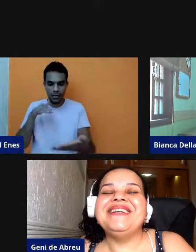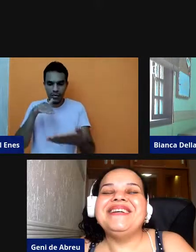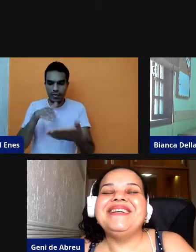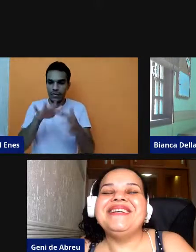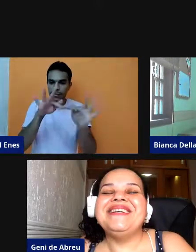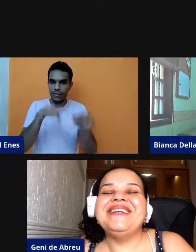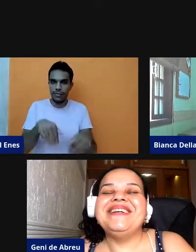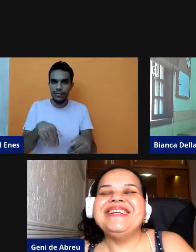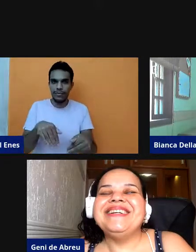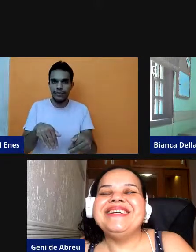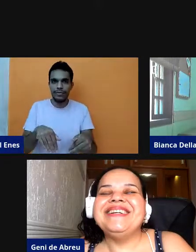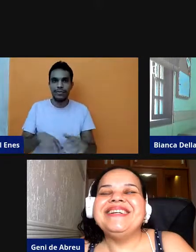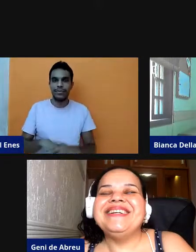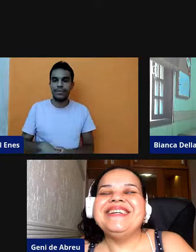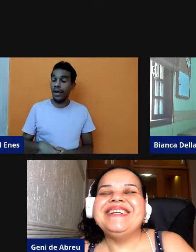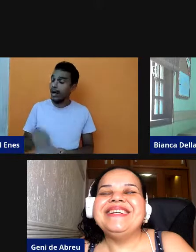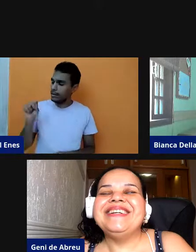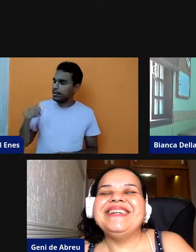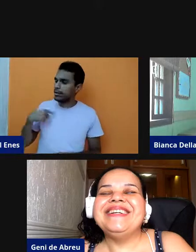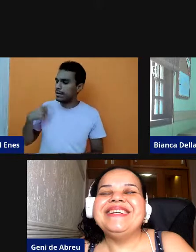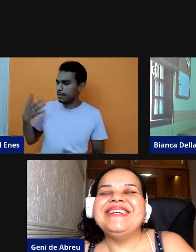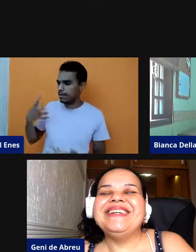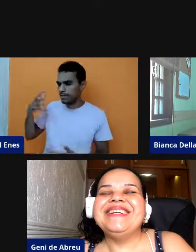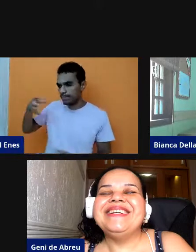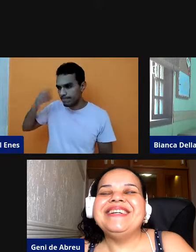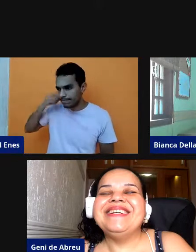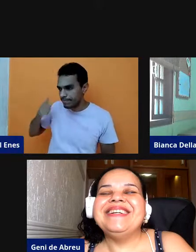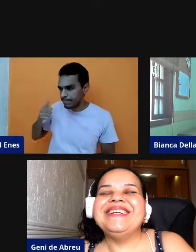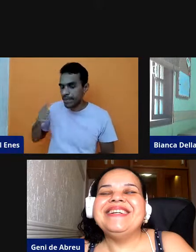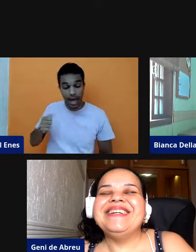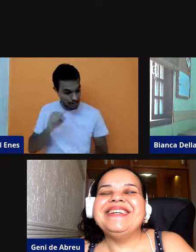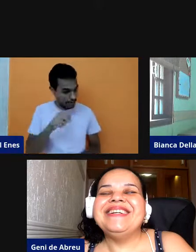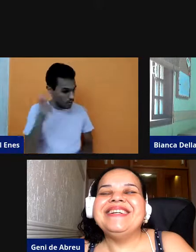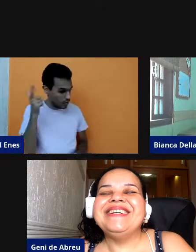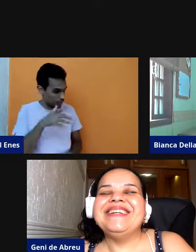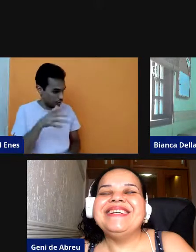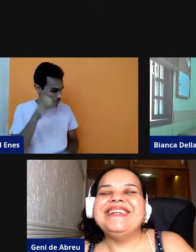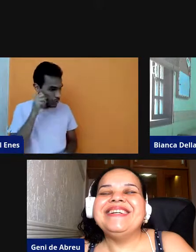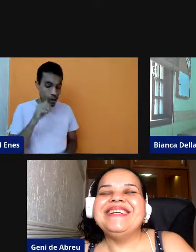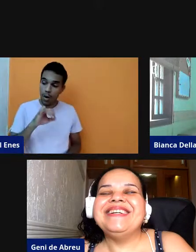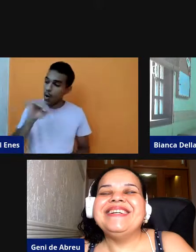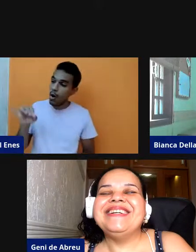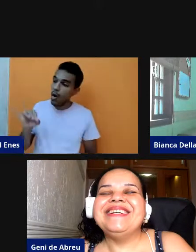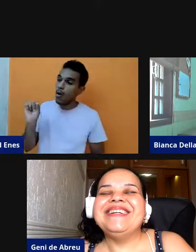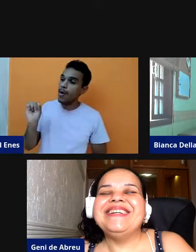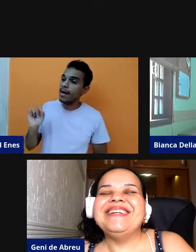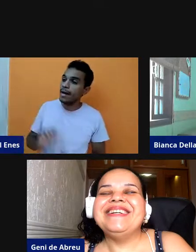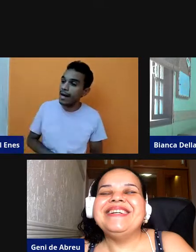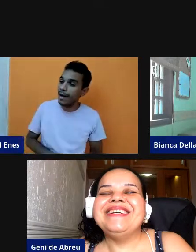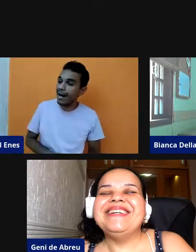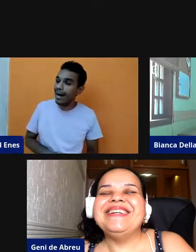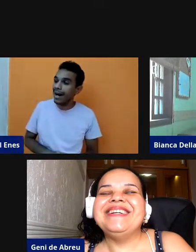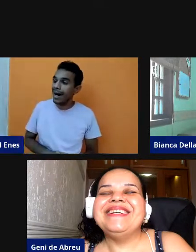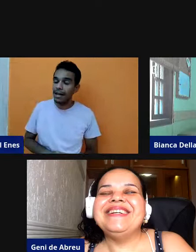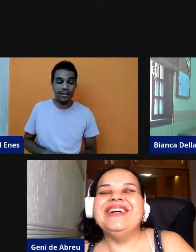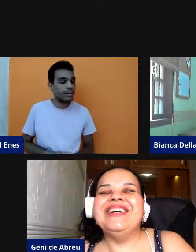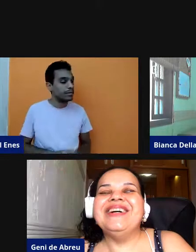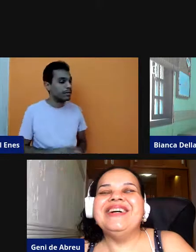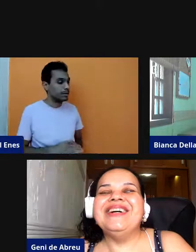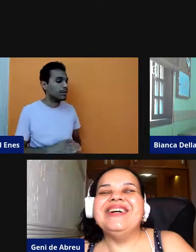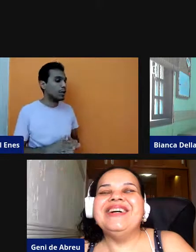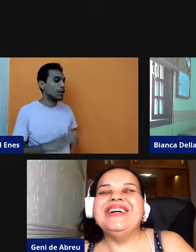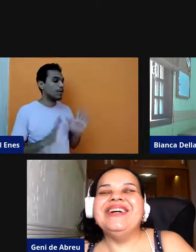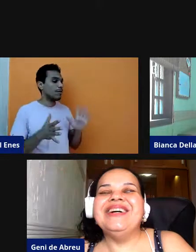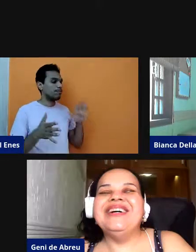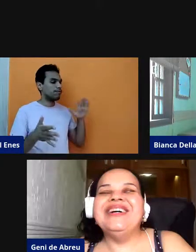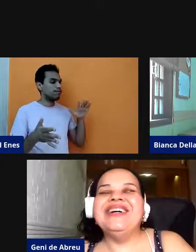né? Sim. Oi, Geni, está ouvindo? Sim. Oi. Oi, estamos caminhando aqui, caminhando